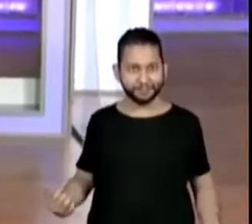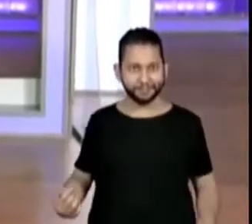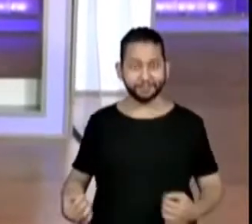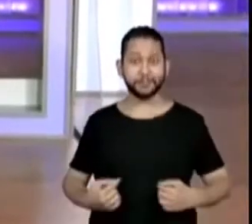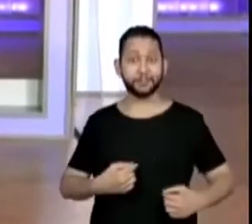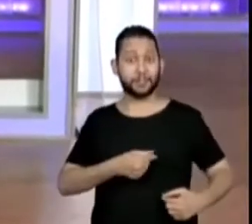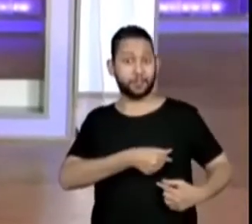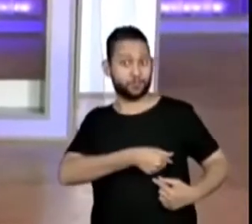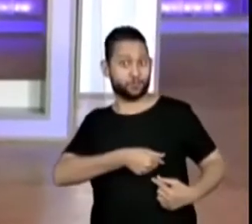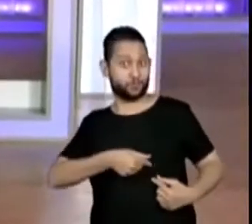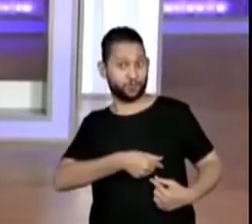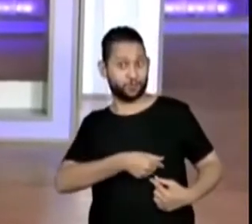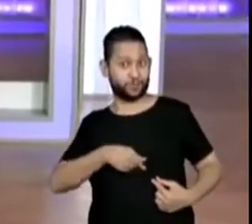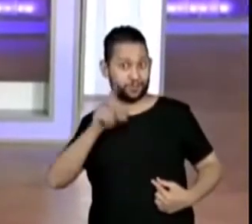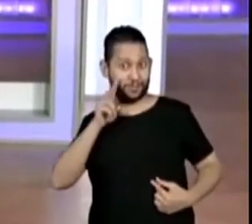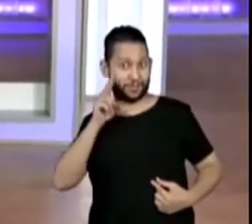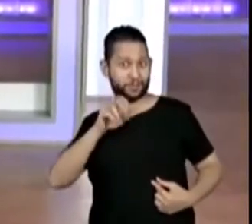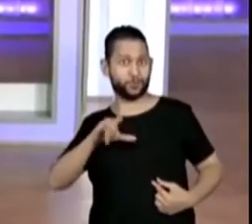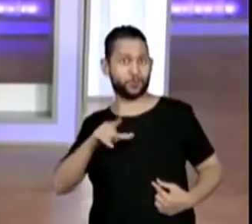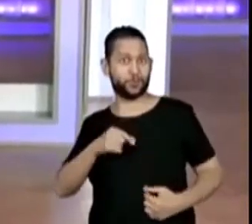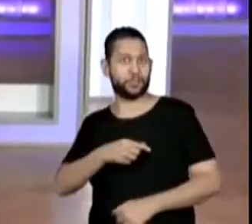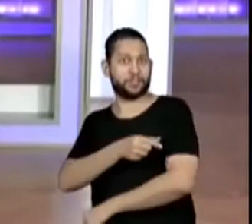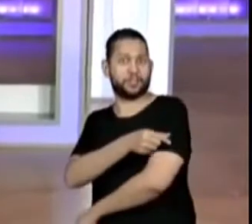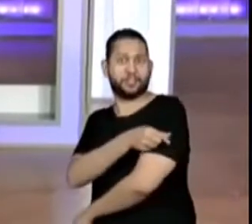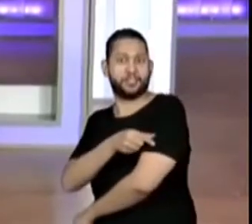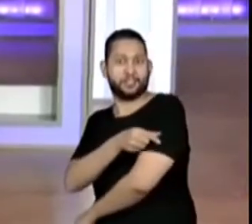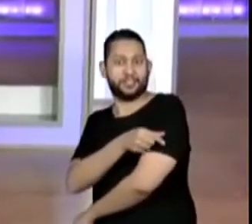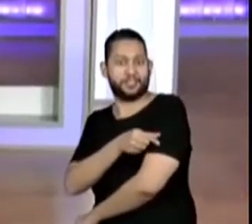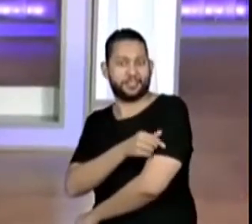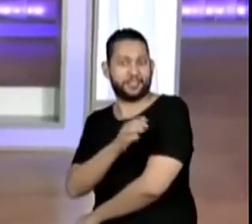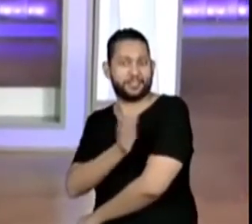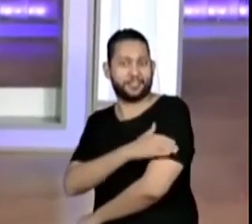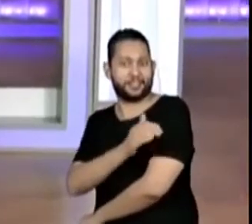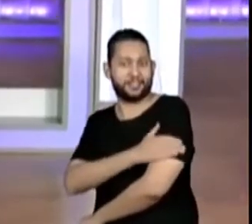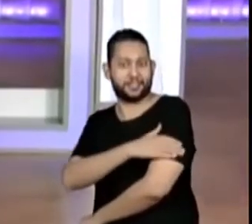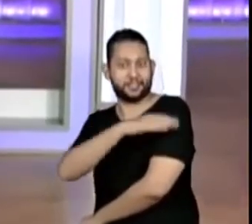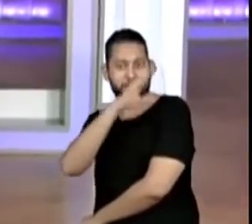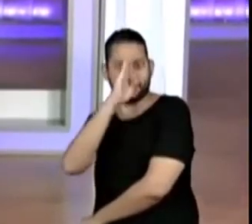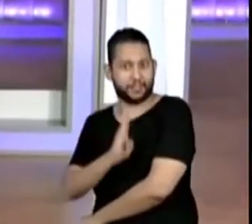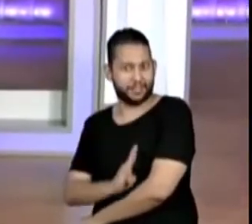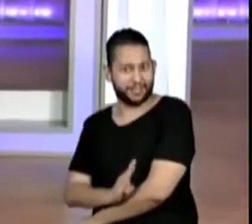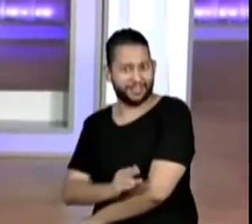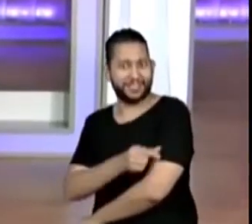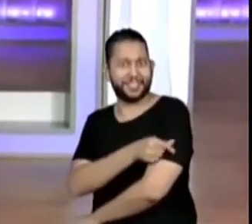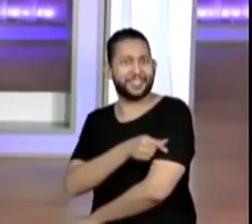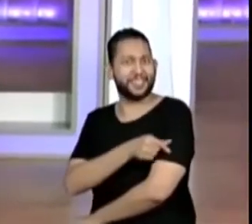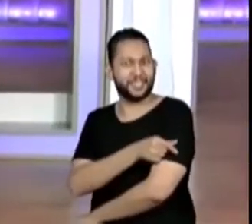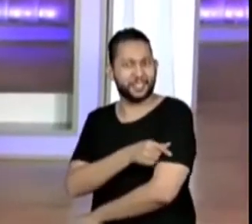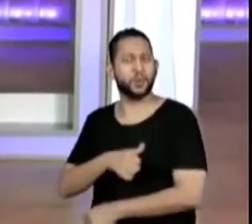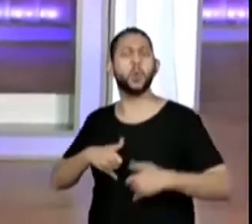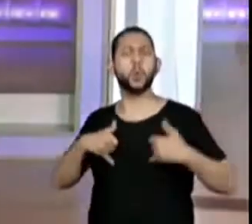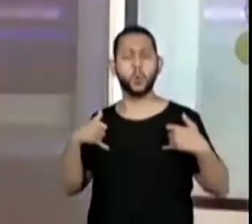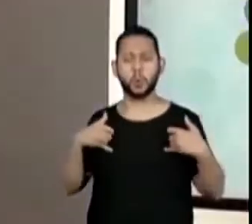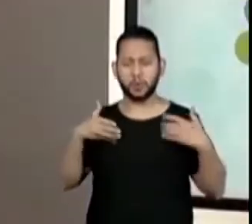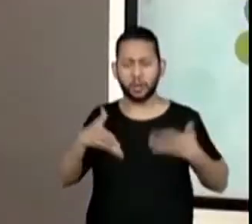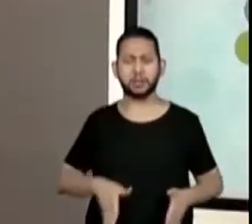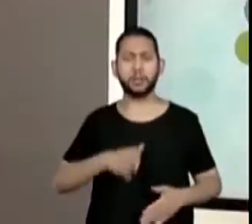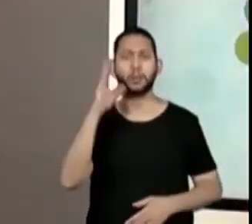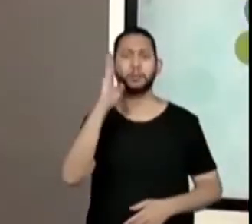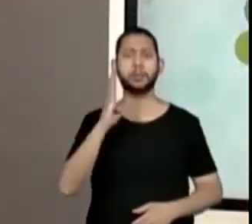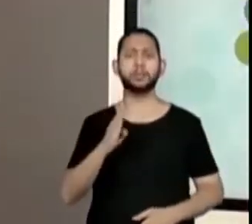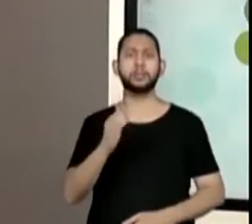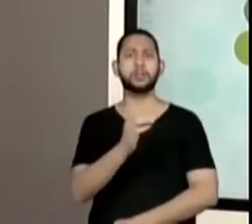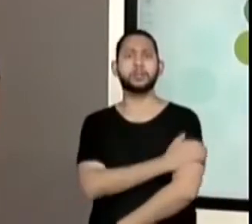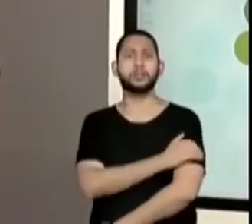pela Júlia. Lembram dela? Pois é, turma. E com a bandeira do Brasil aqui, com esse retângulo. Tenho orgulho de ser brasileiro. Fiz questão de pôr um